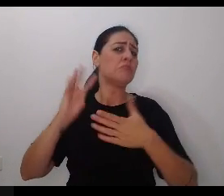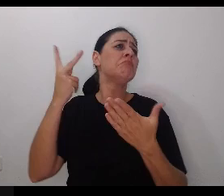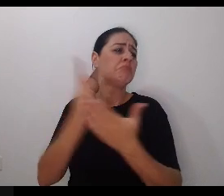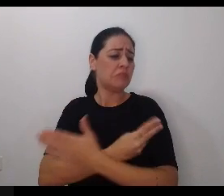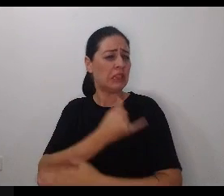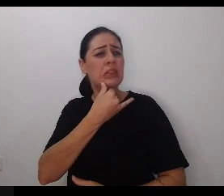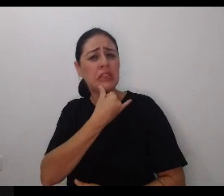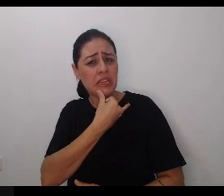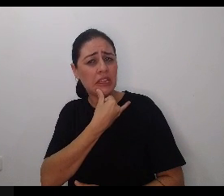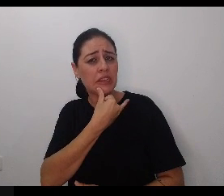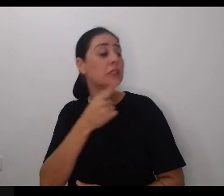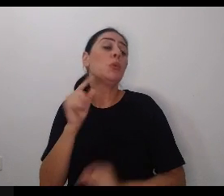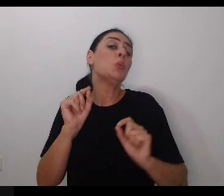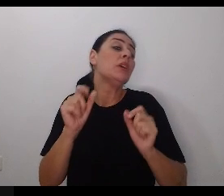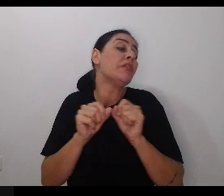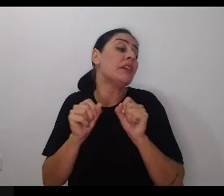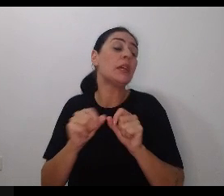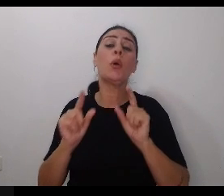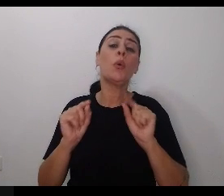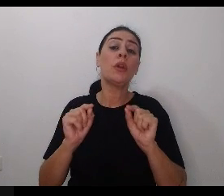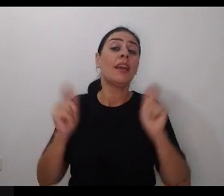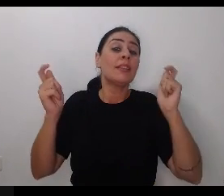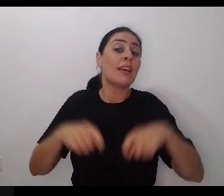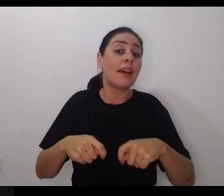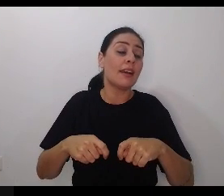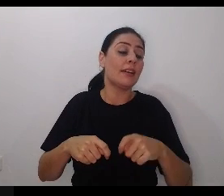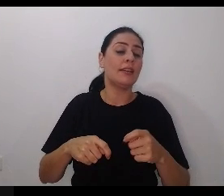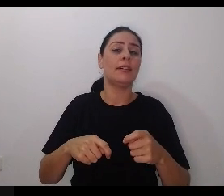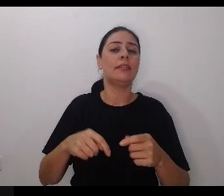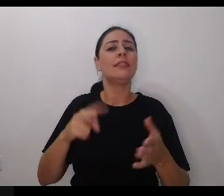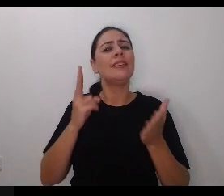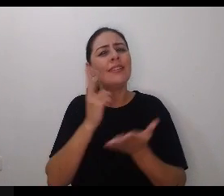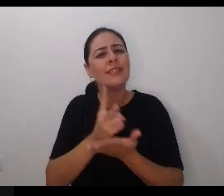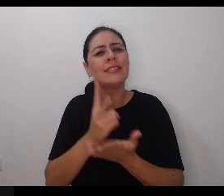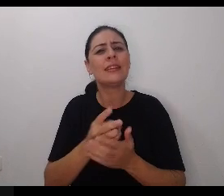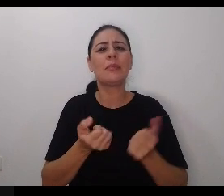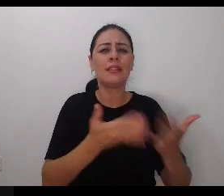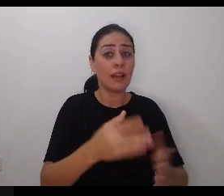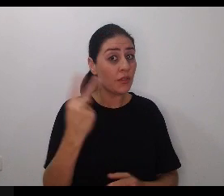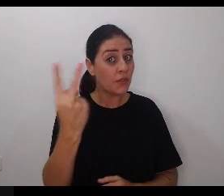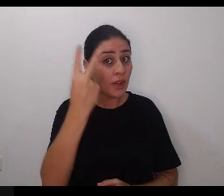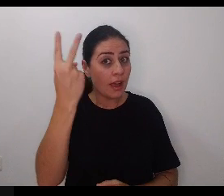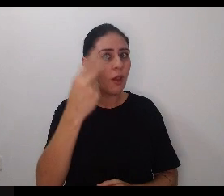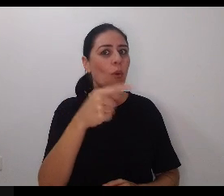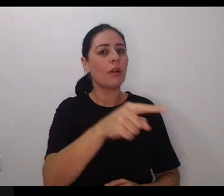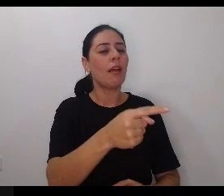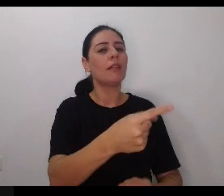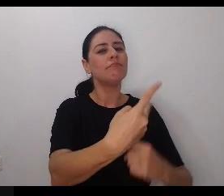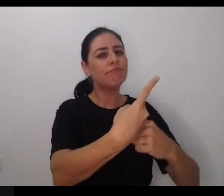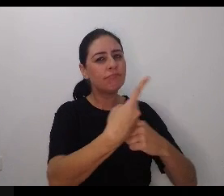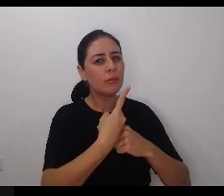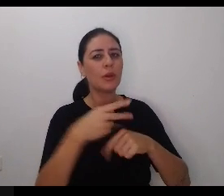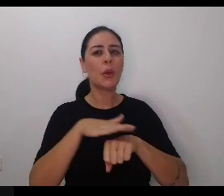vezes. O que a gente pode fazer quando a gente está se sentindo triste? E sempre valorizar o fato da criança estar